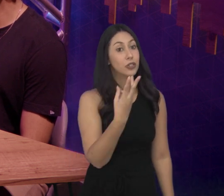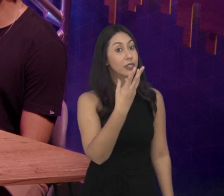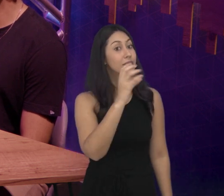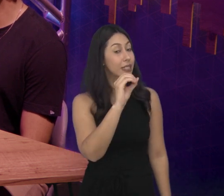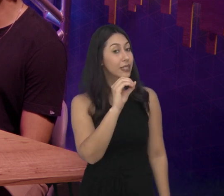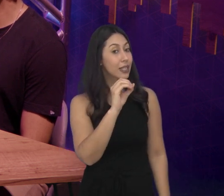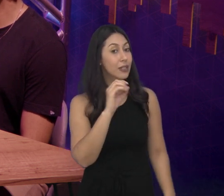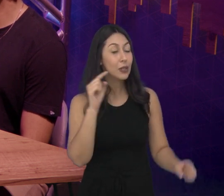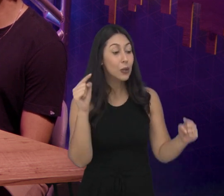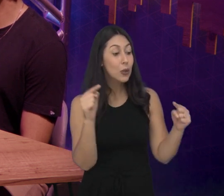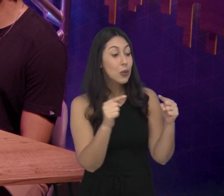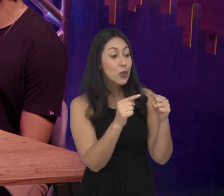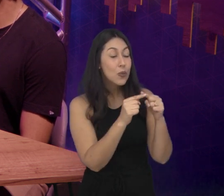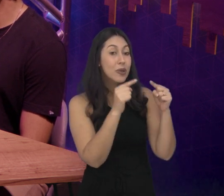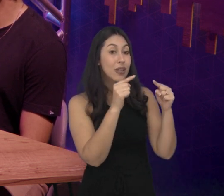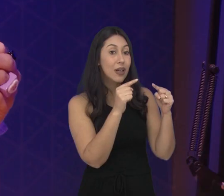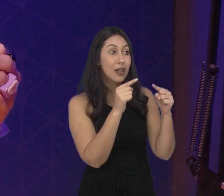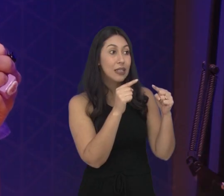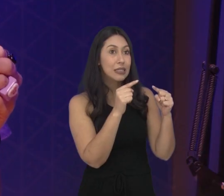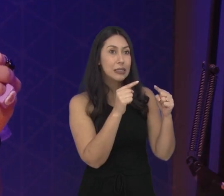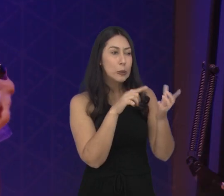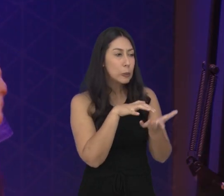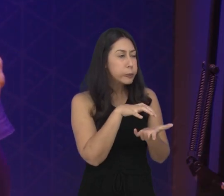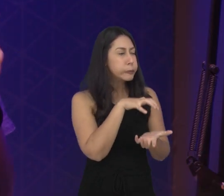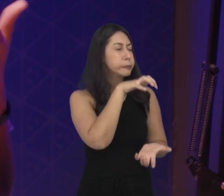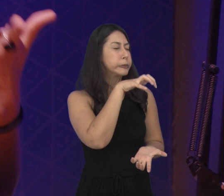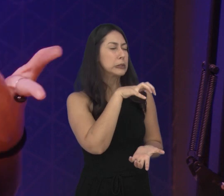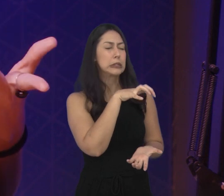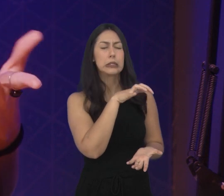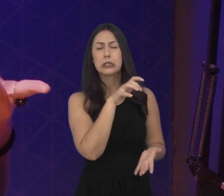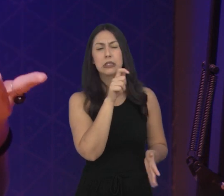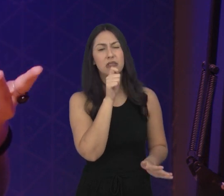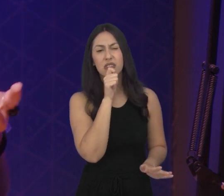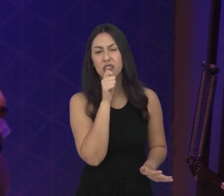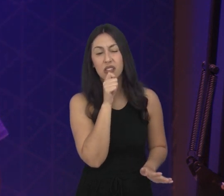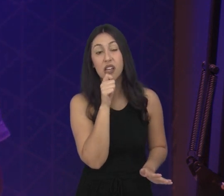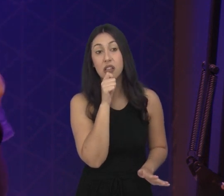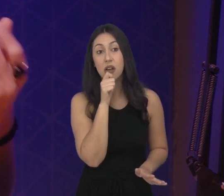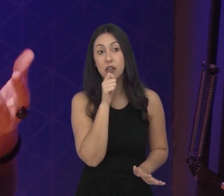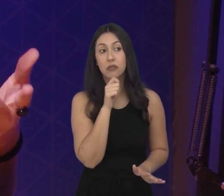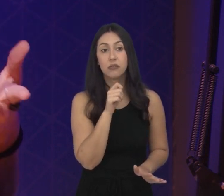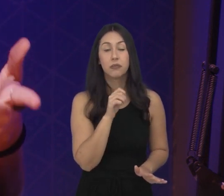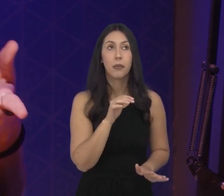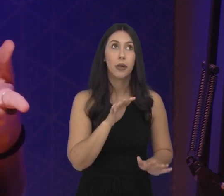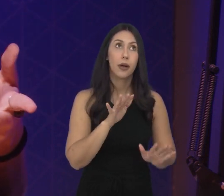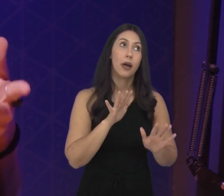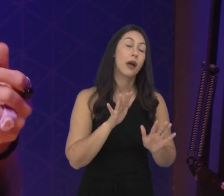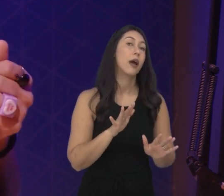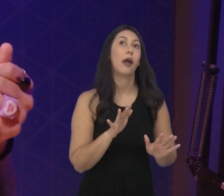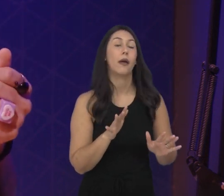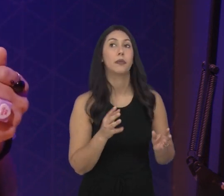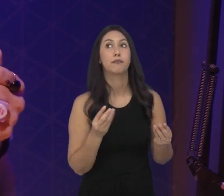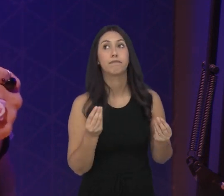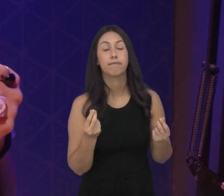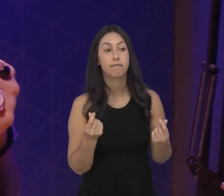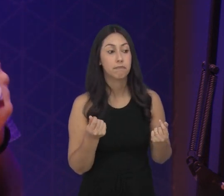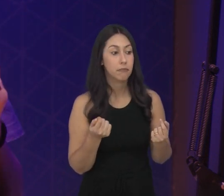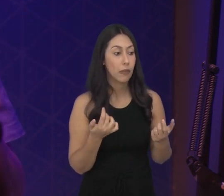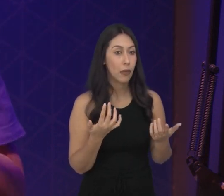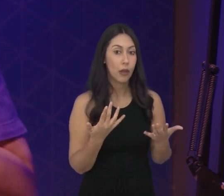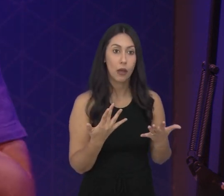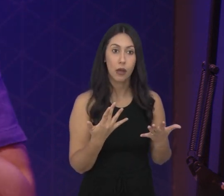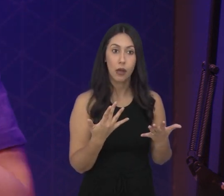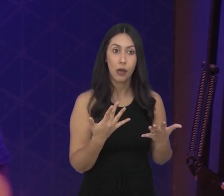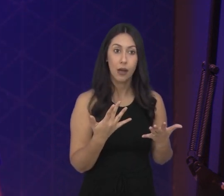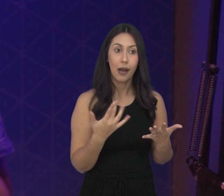dos 30, ela está muito ligada não tanto ao envelhecimento, né? Tem essa questão do envelhecimento também, mas não tanto